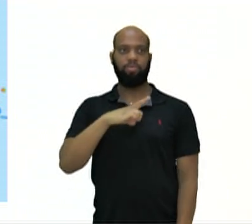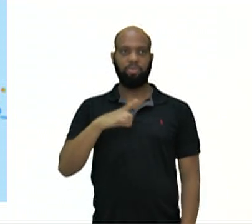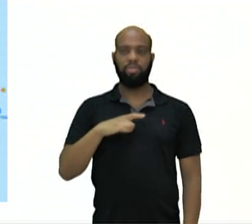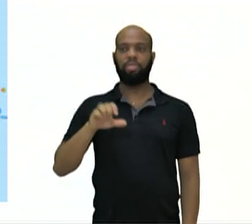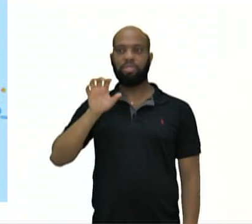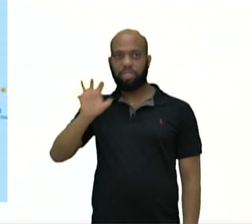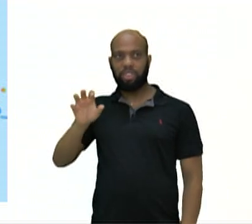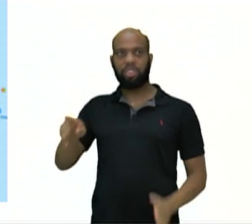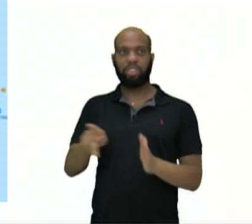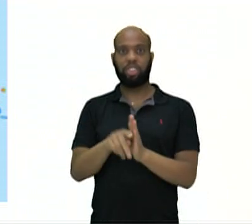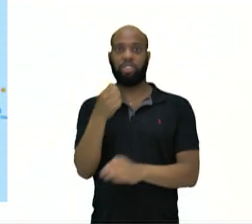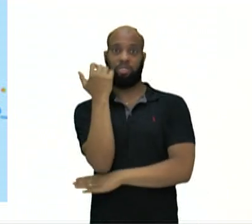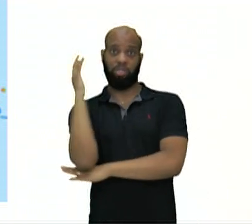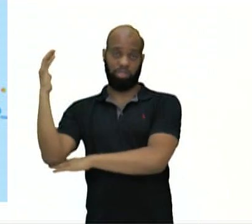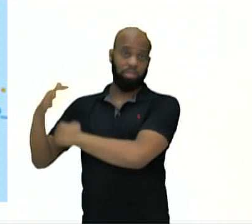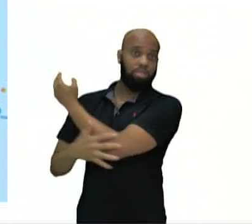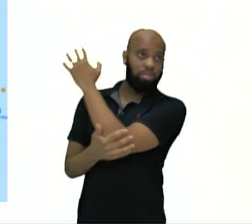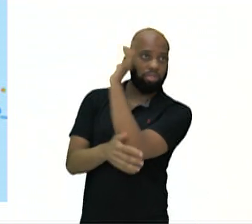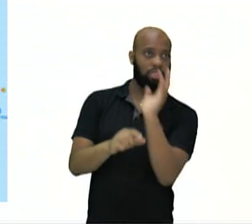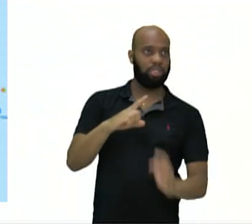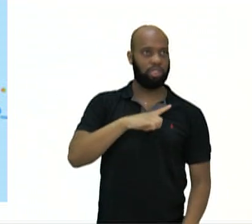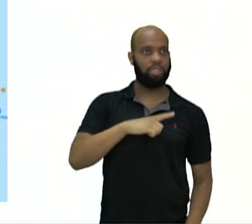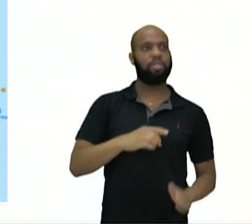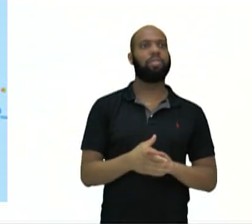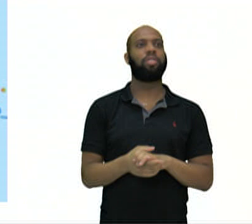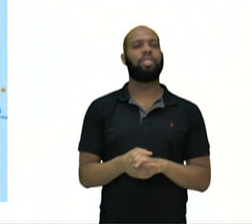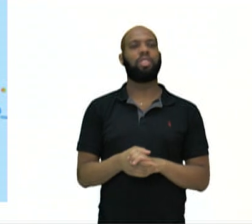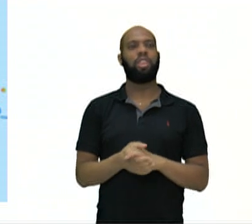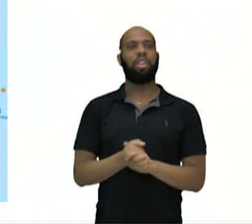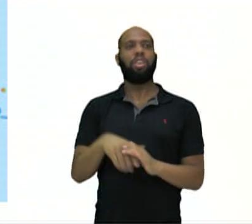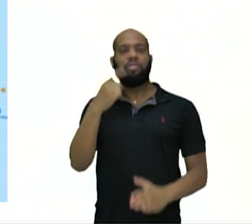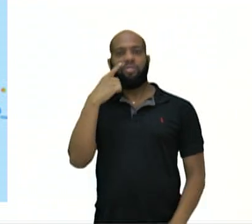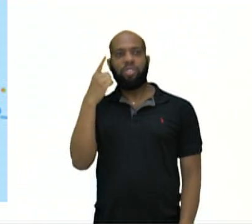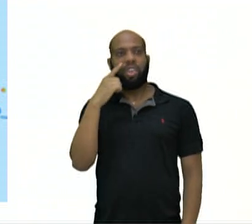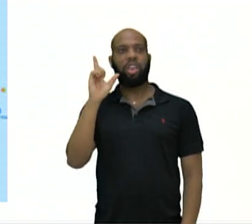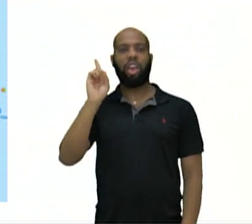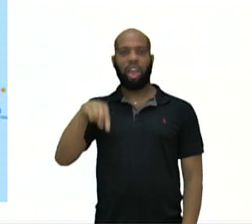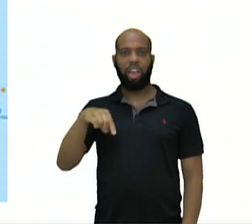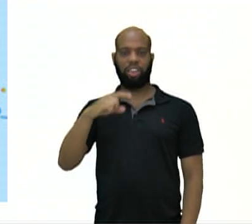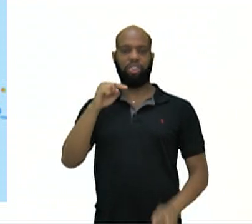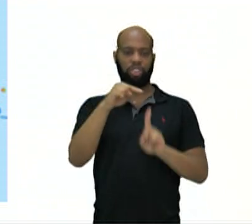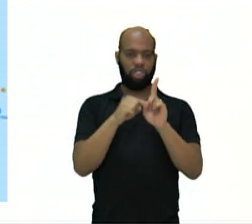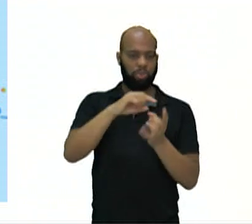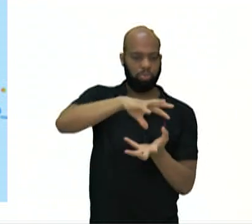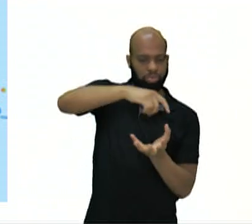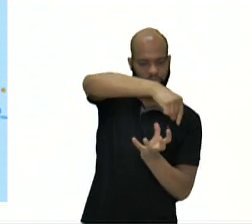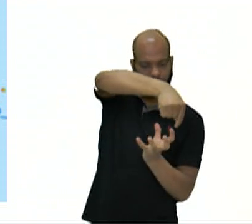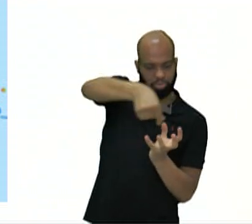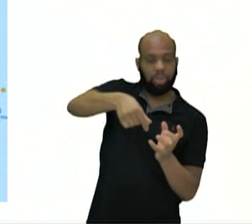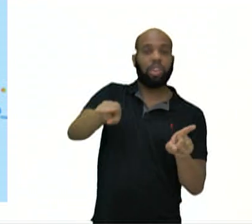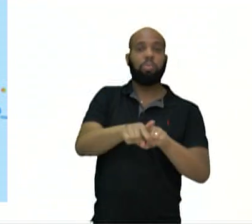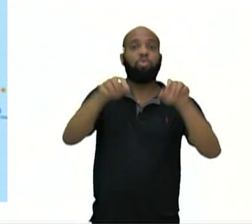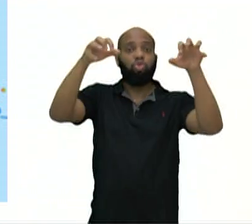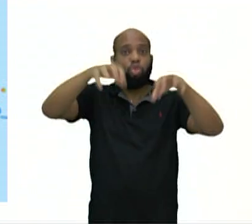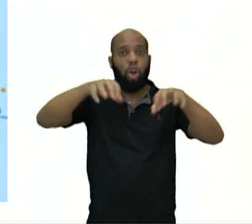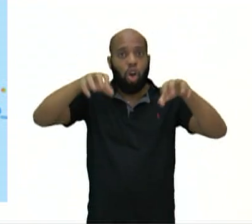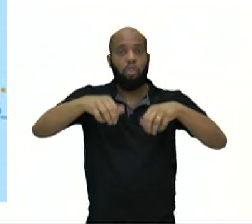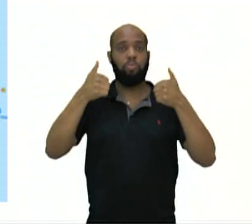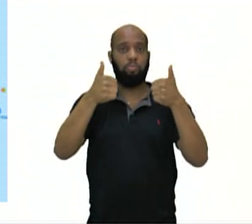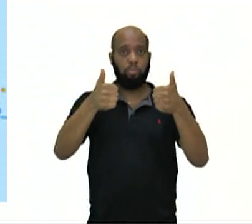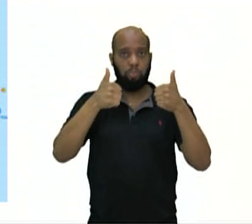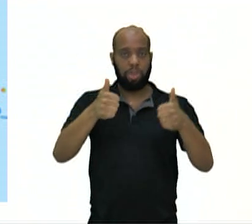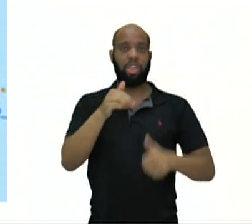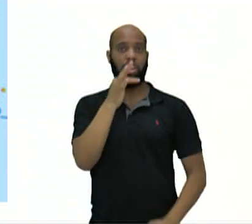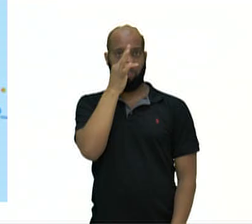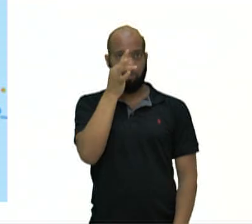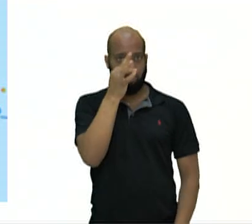áreas de floresta. Olha que bacana, as florestas equatoriais e tropicais, bons índices pluviométricos, toda